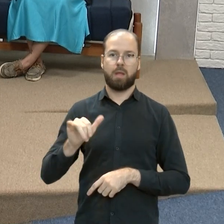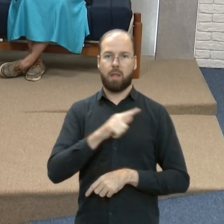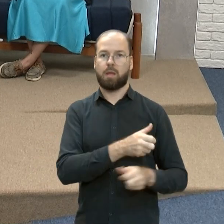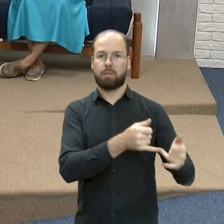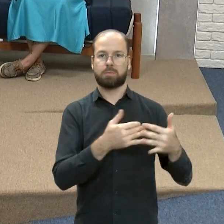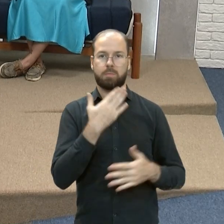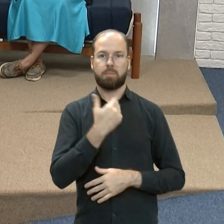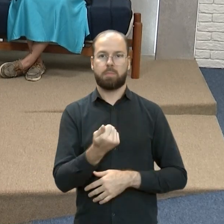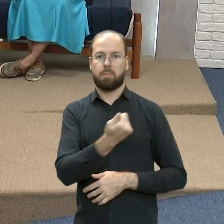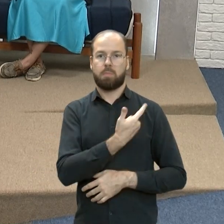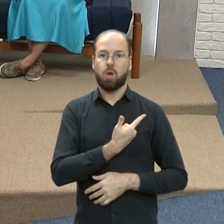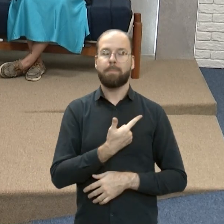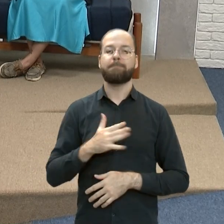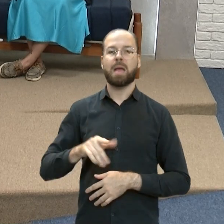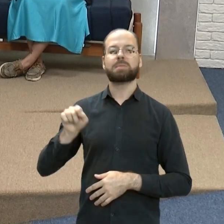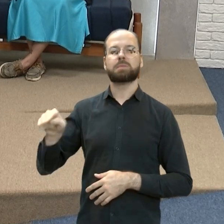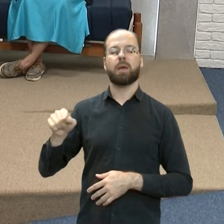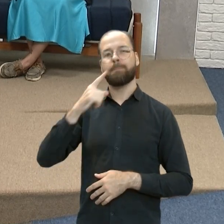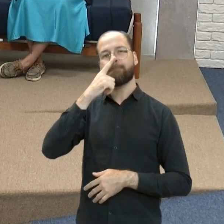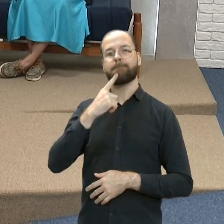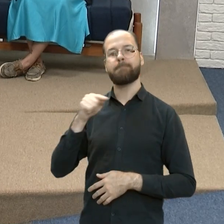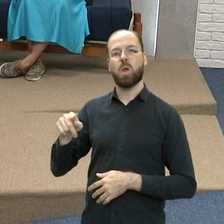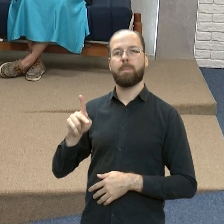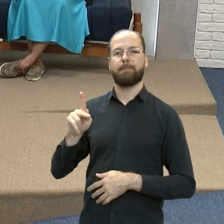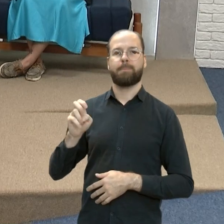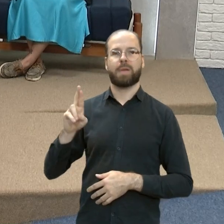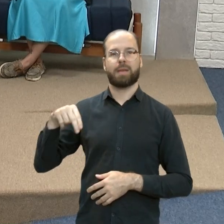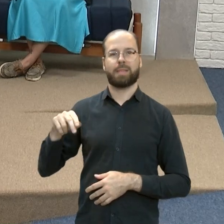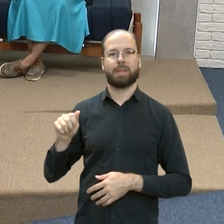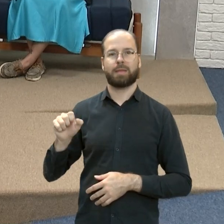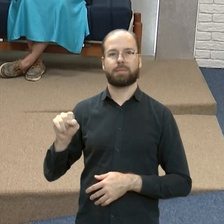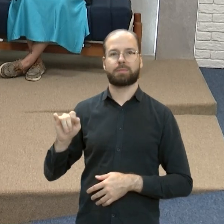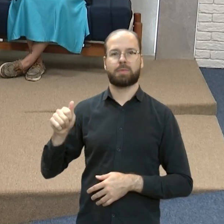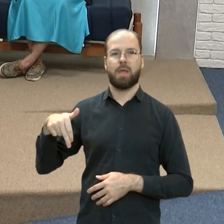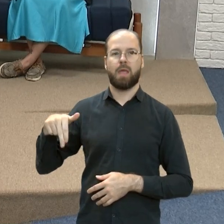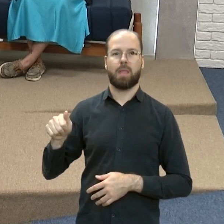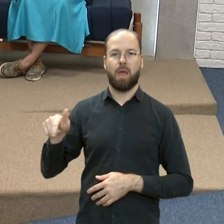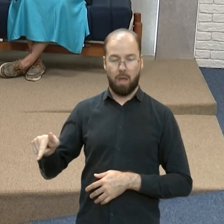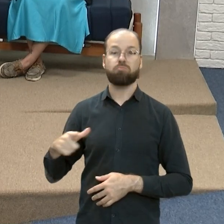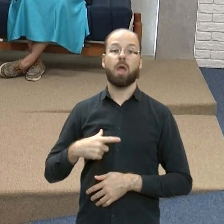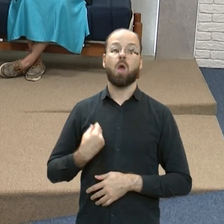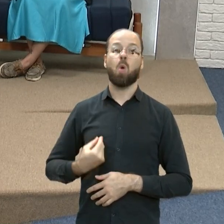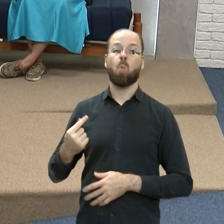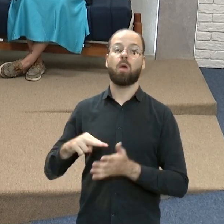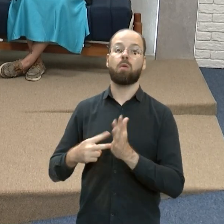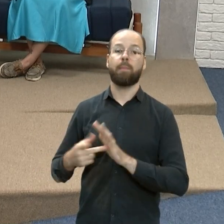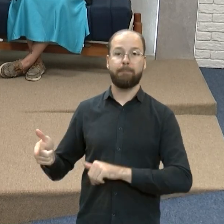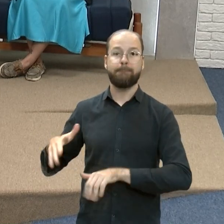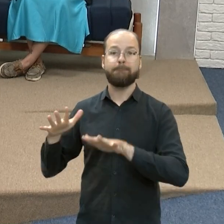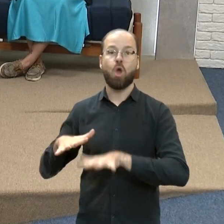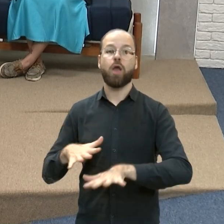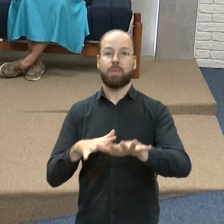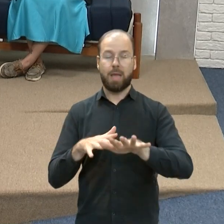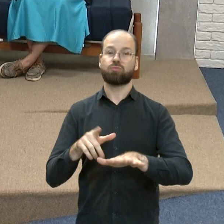eu, né, Natália? Nessa estética parnasiana, que existia, né, um movimento já que deixava para trás